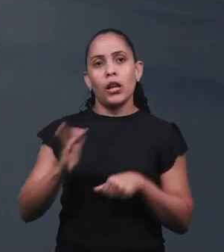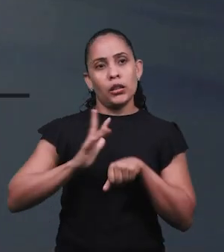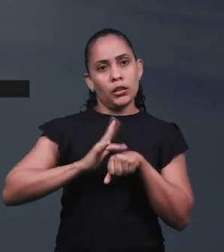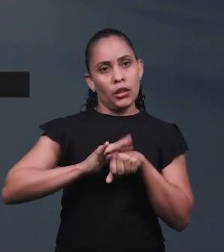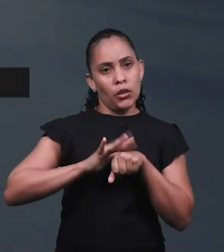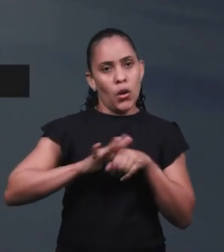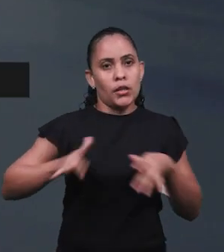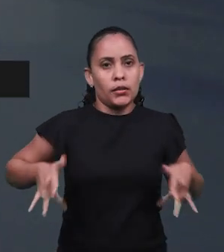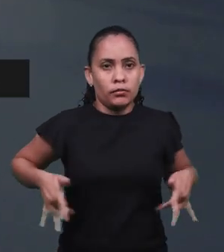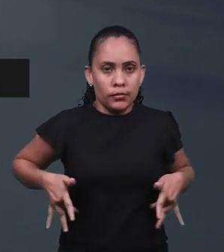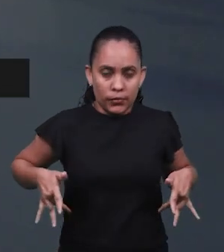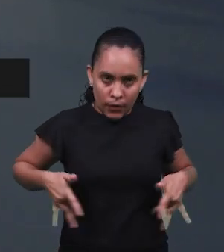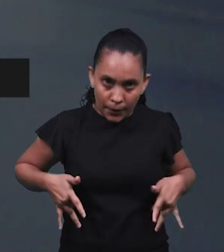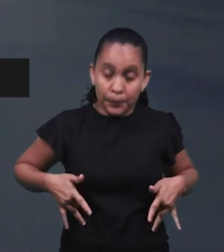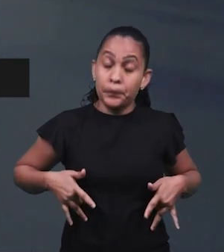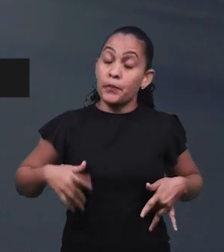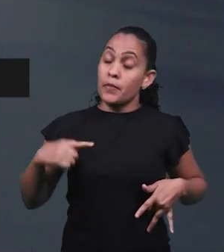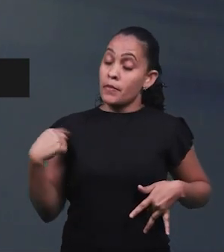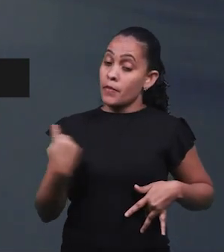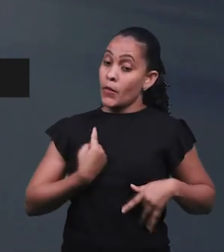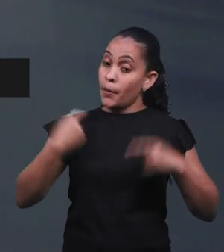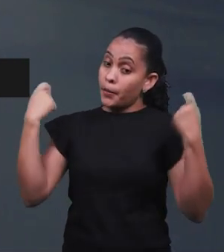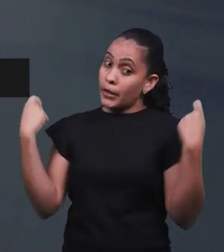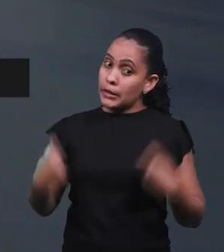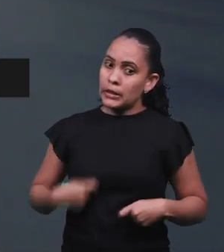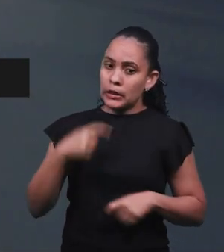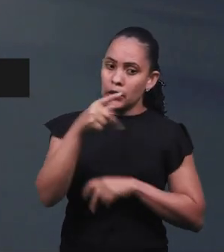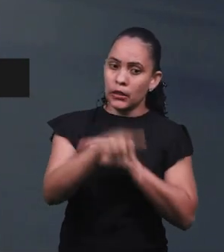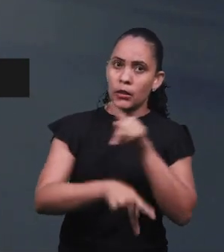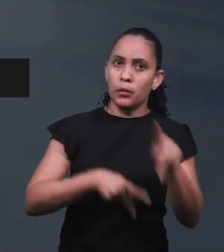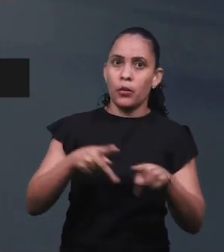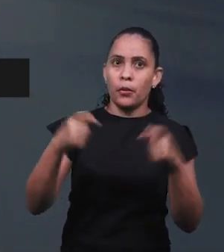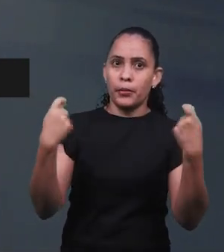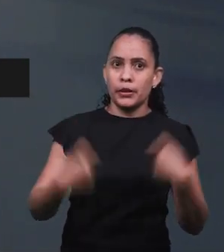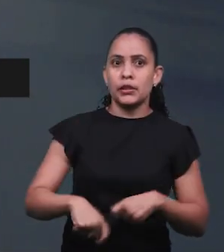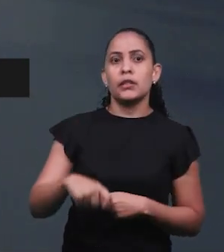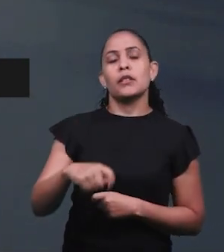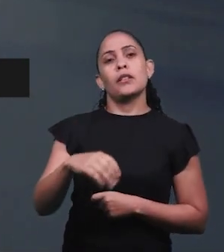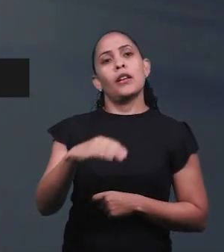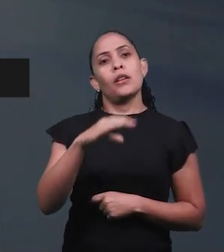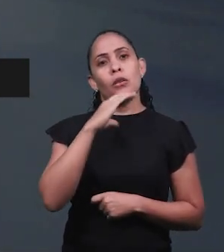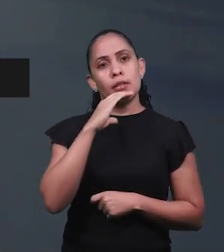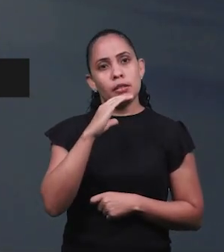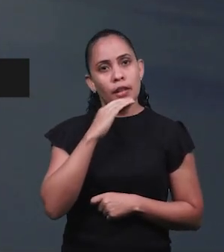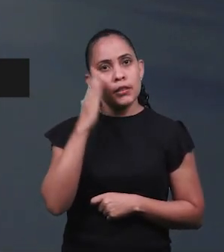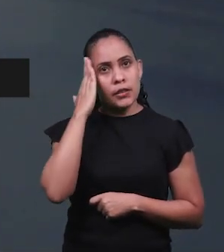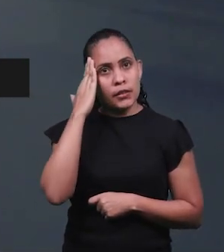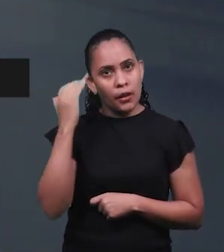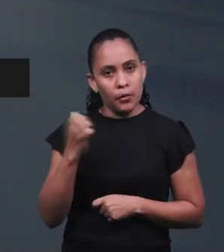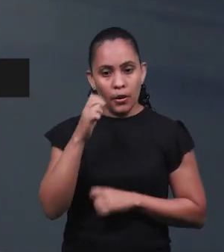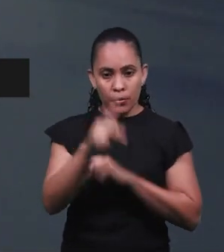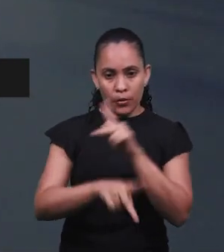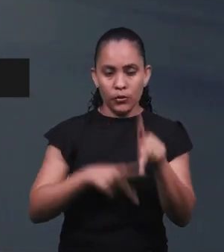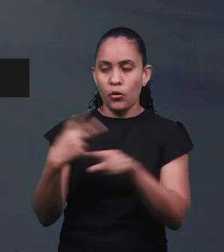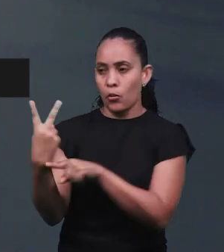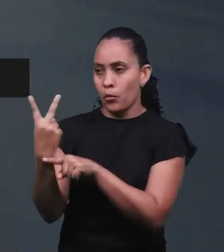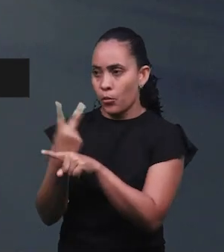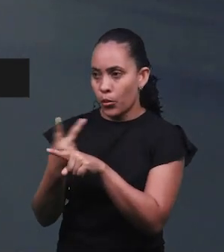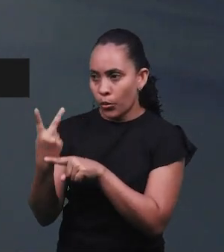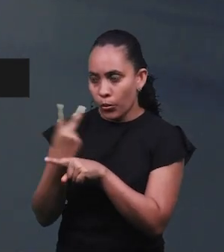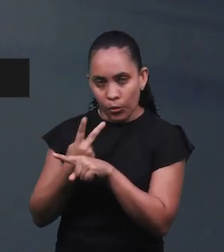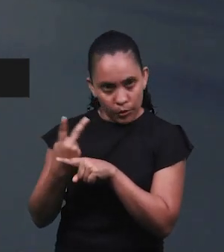no Estado. O que a gente precisa é que a população tenha consciência disso e a população procure